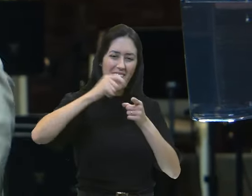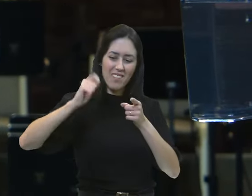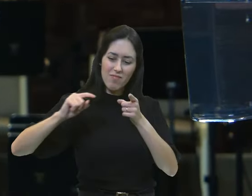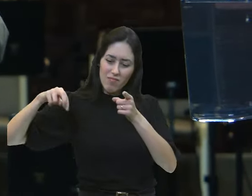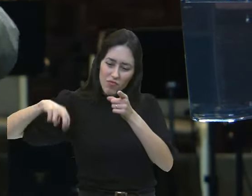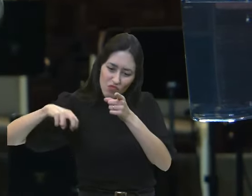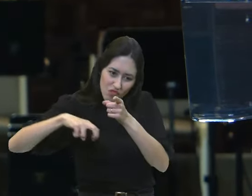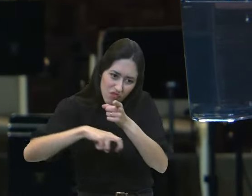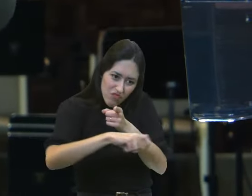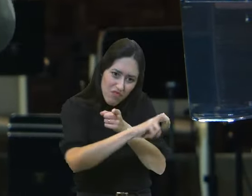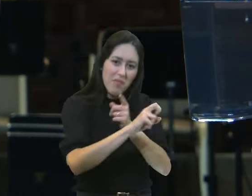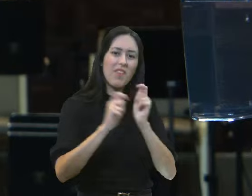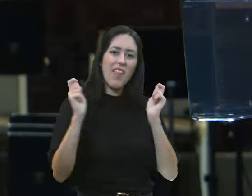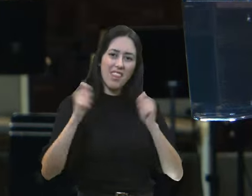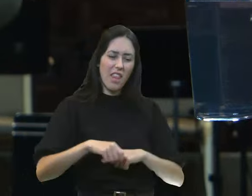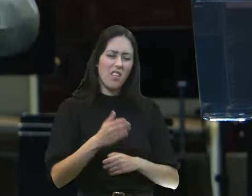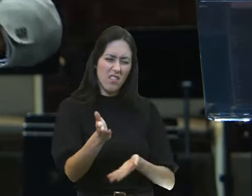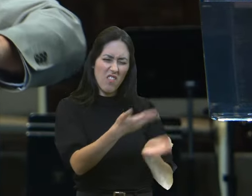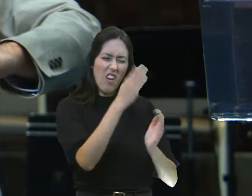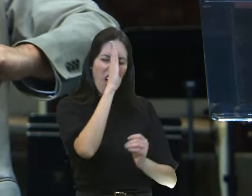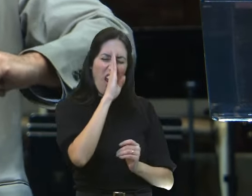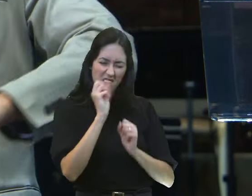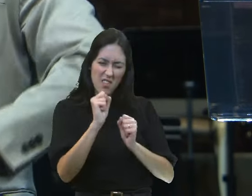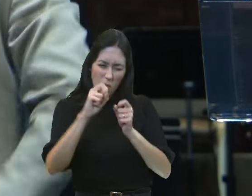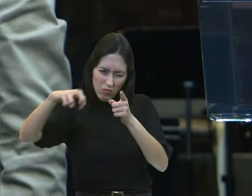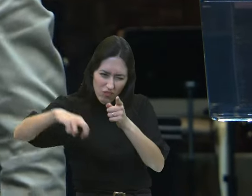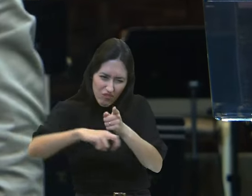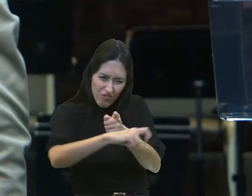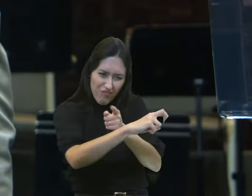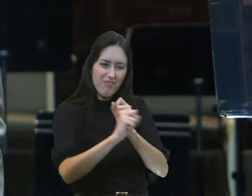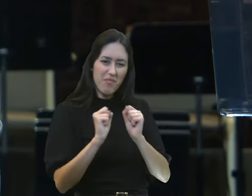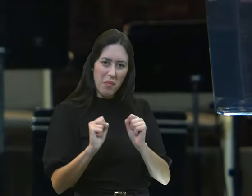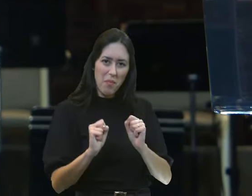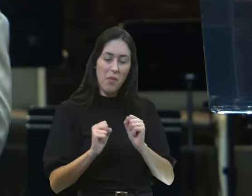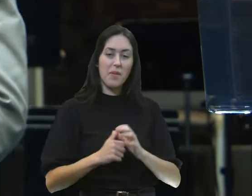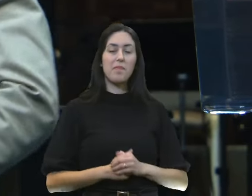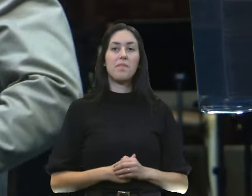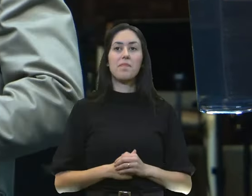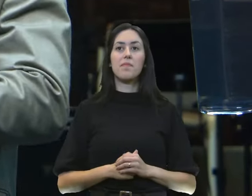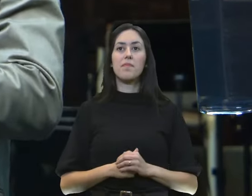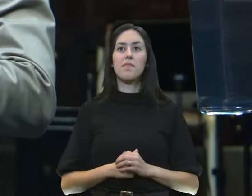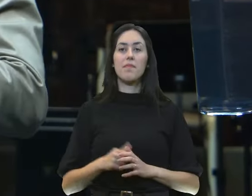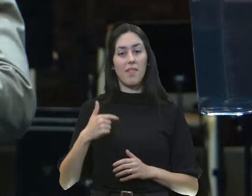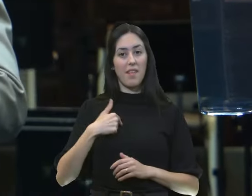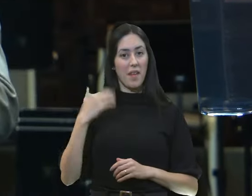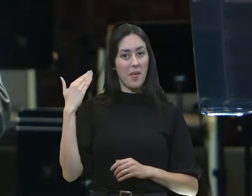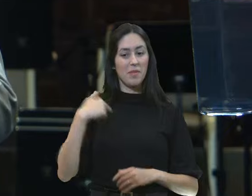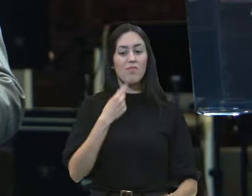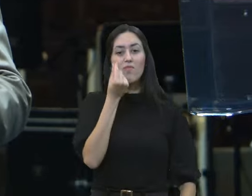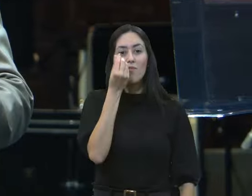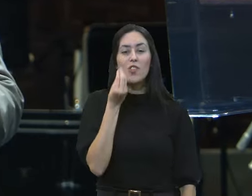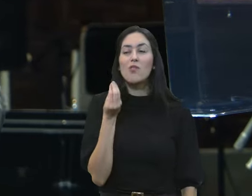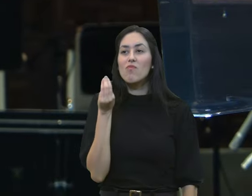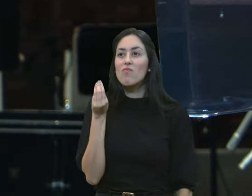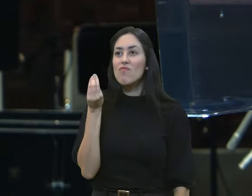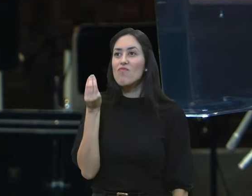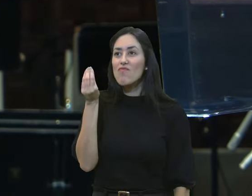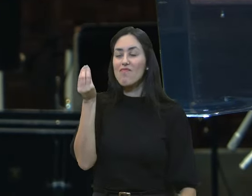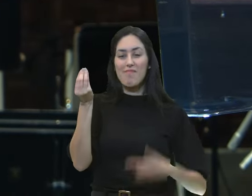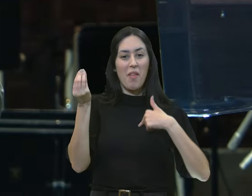Deixa eu cuidar de você, deixa eu te abençoar, vai de graça hoje, né? E eu aquela vez com dinheirinho na mão e tal, né?